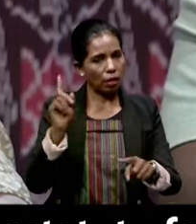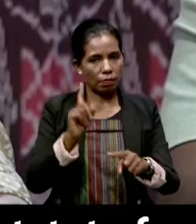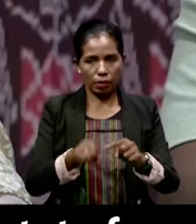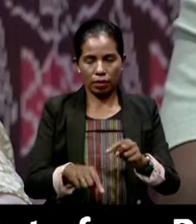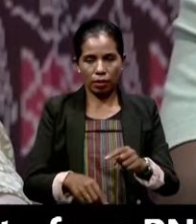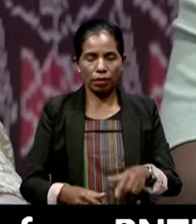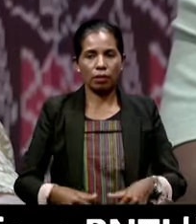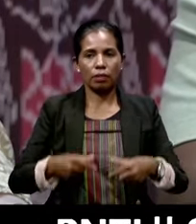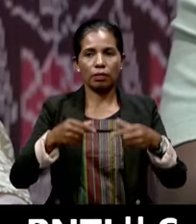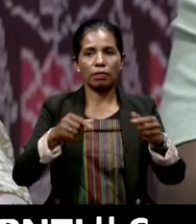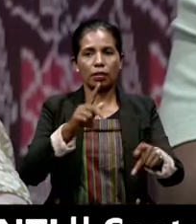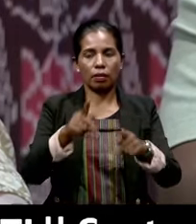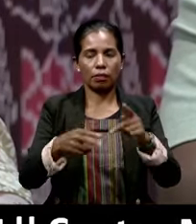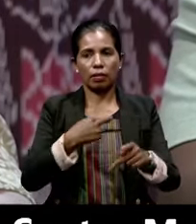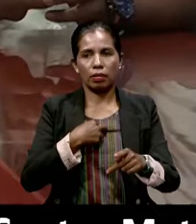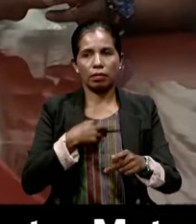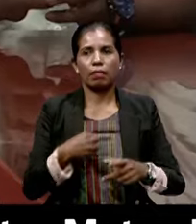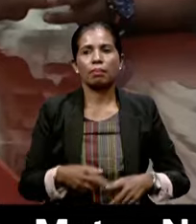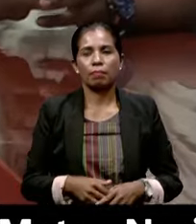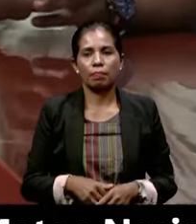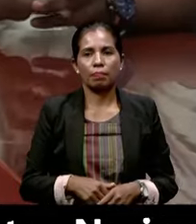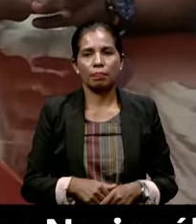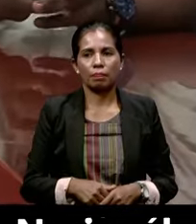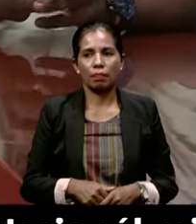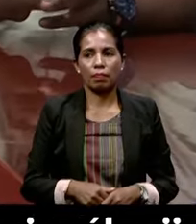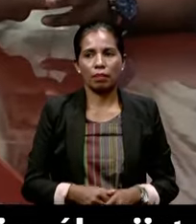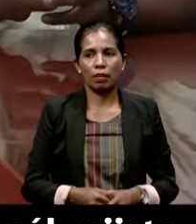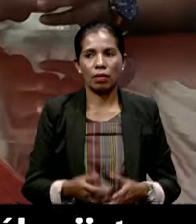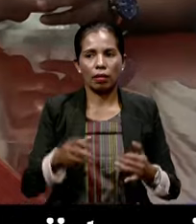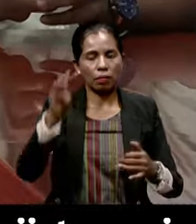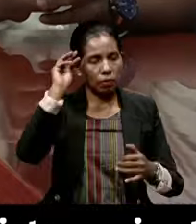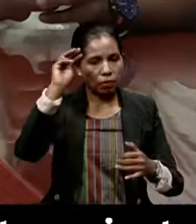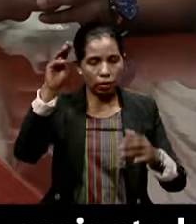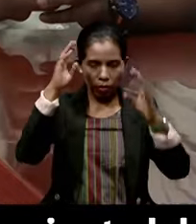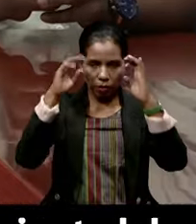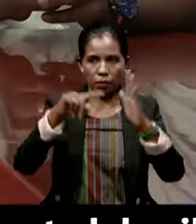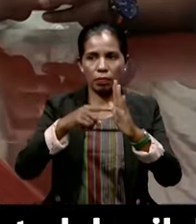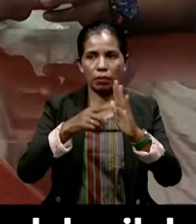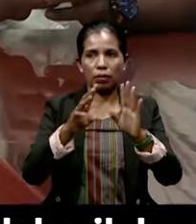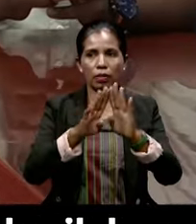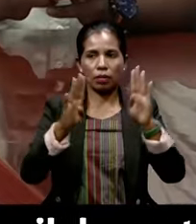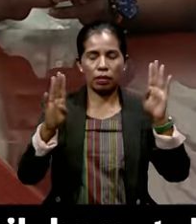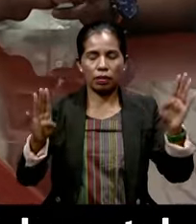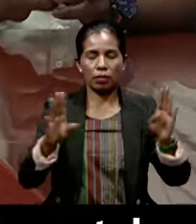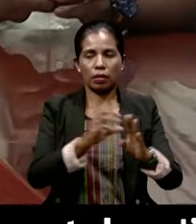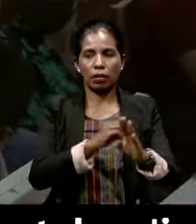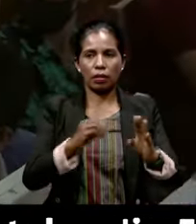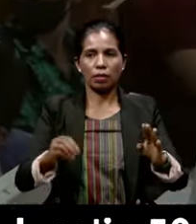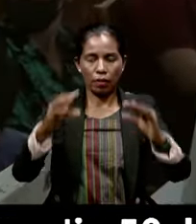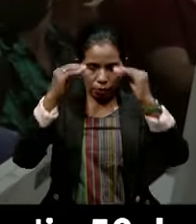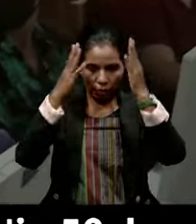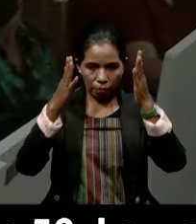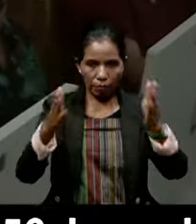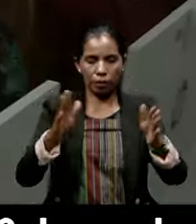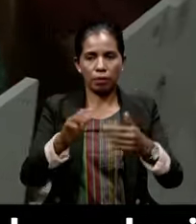fila para levar candidato né rasi de dão né Ministério da Educação a rolo que ricas bolsa candidatura para professor